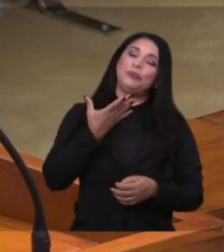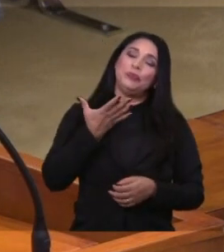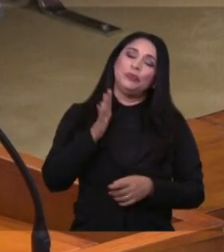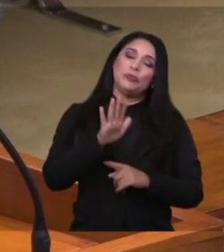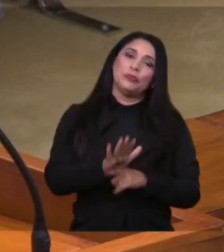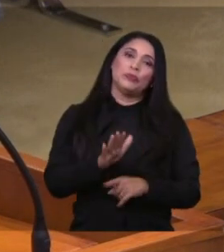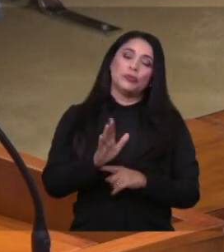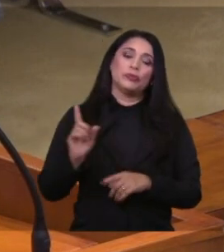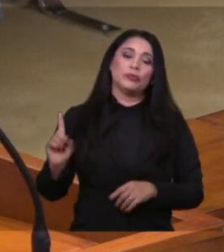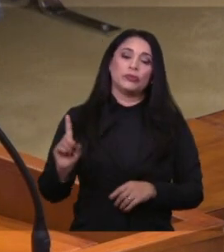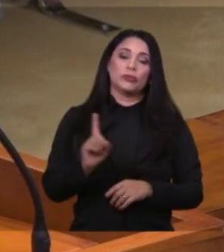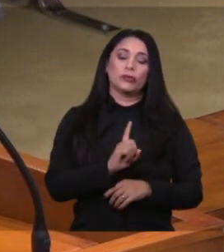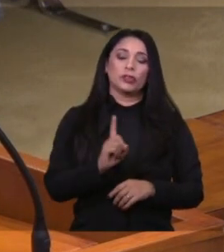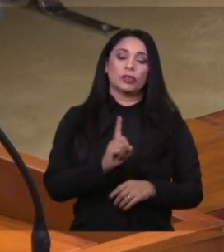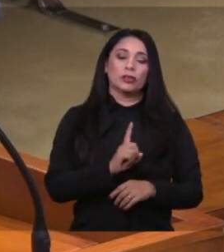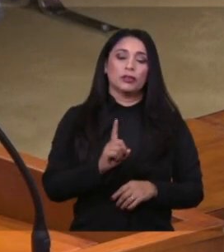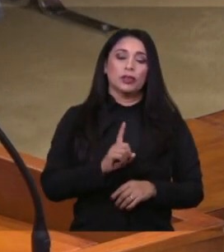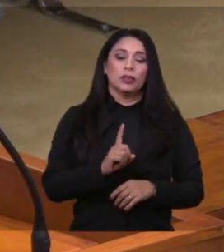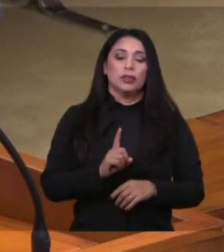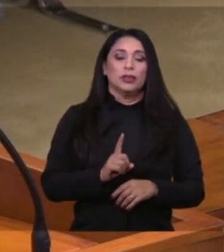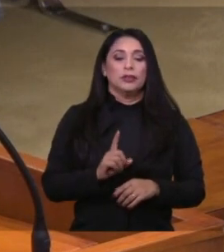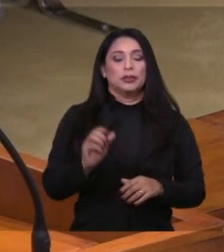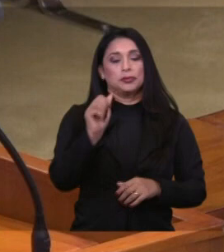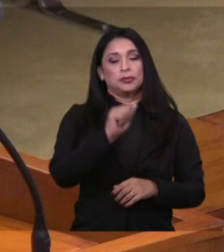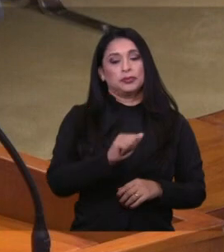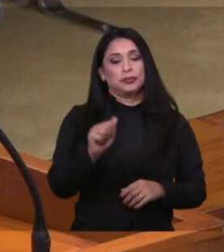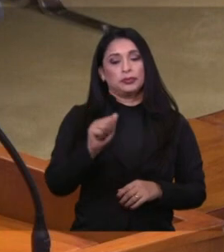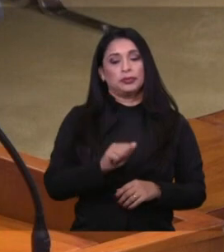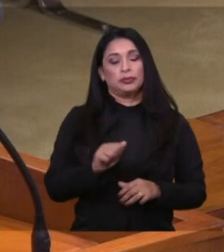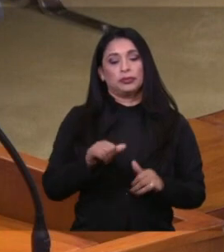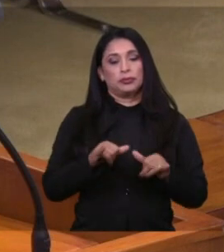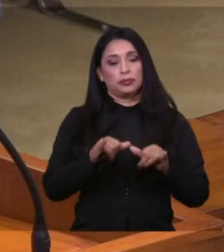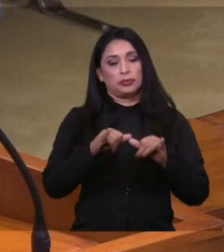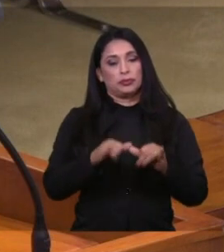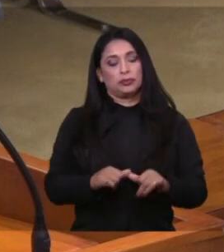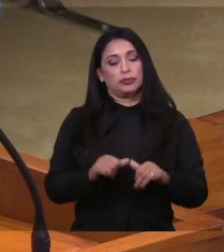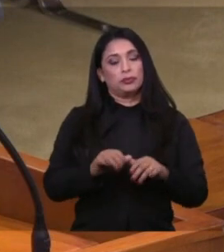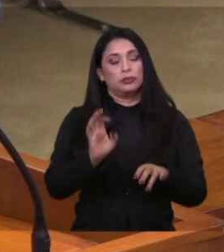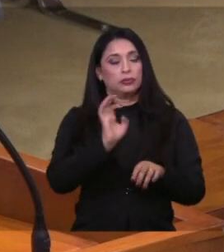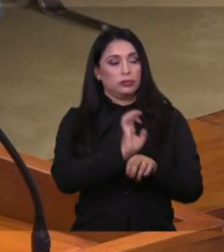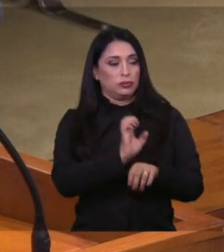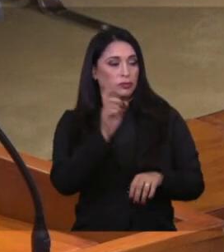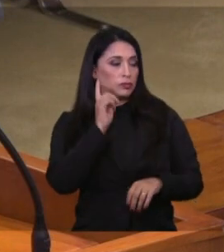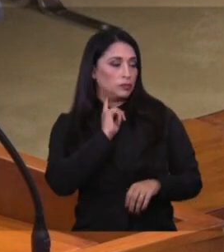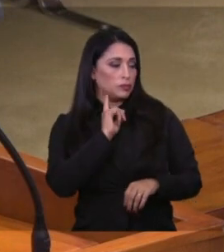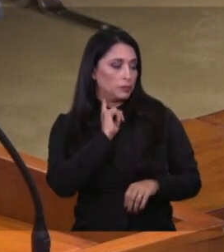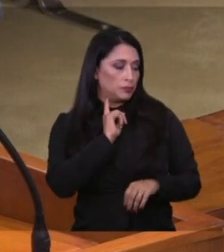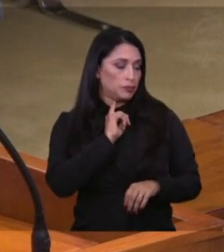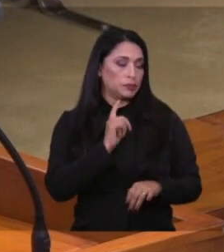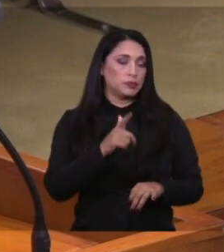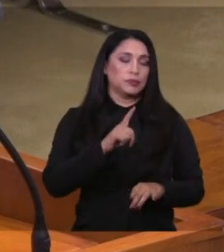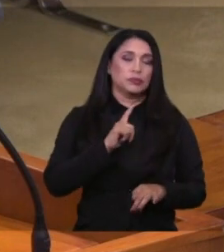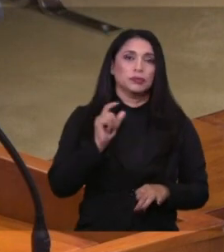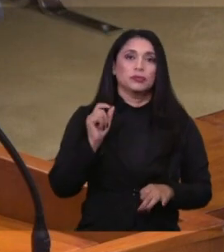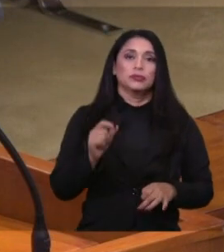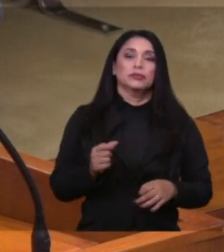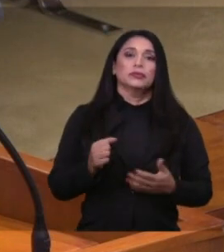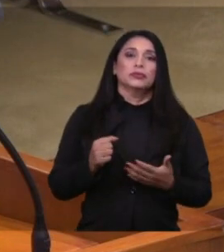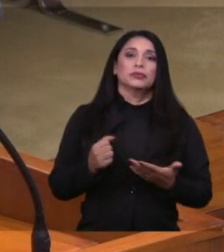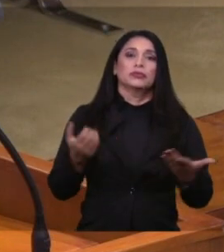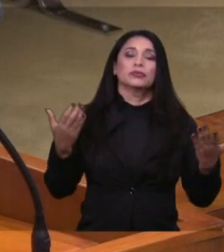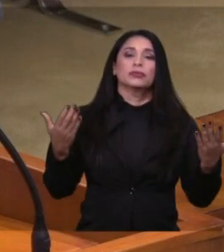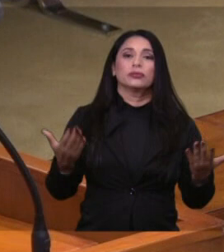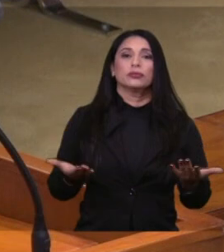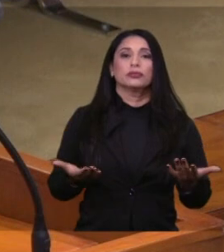nessa tarde pela Associação Mineira de Supermercados do Estado de Minas Gerais vem a trazer